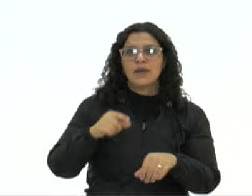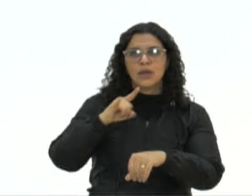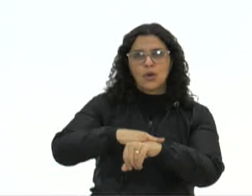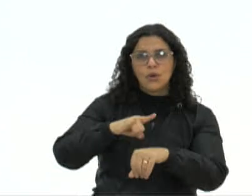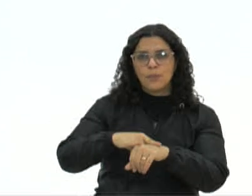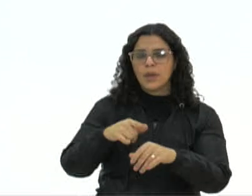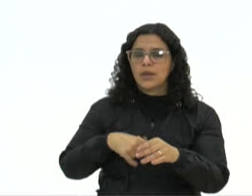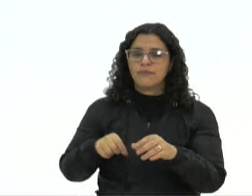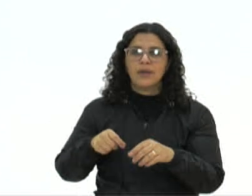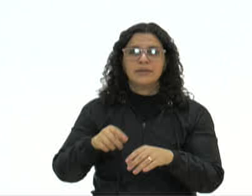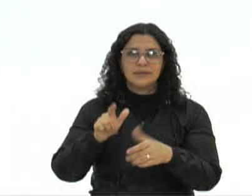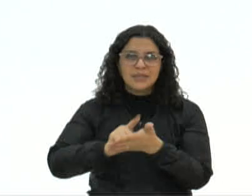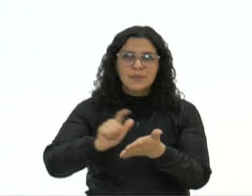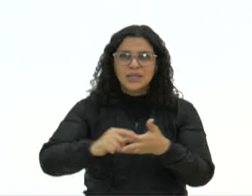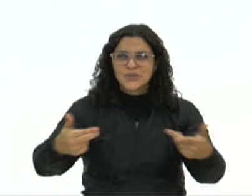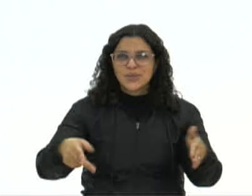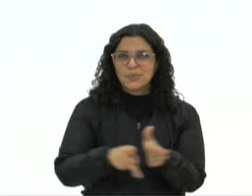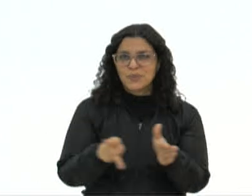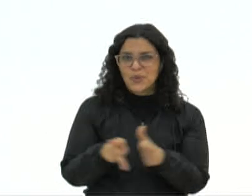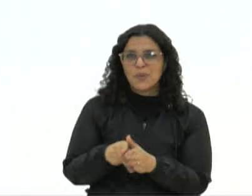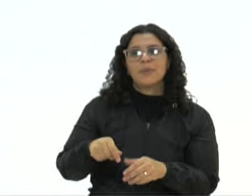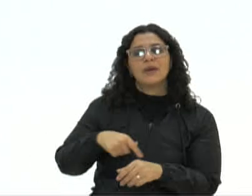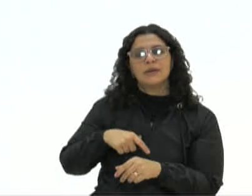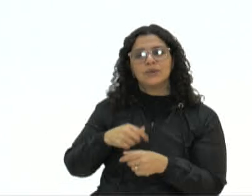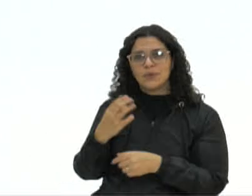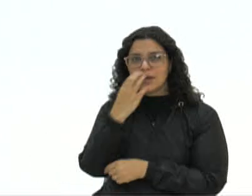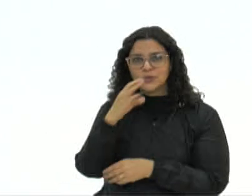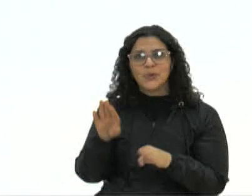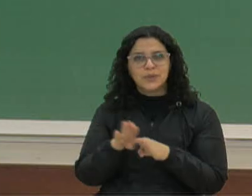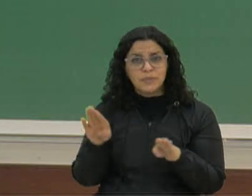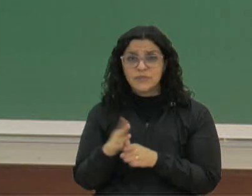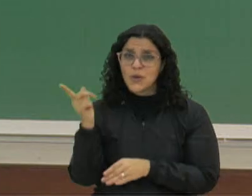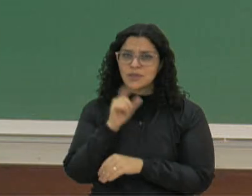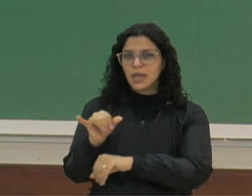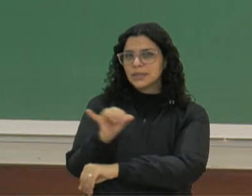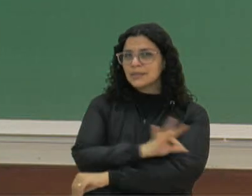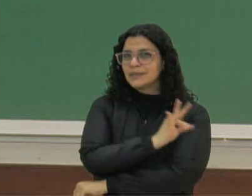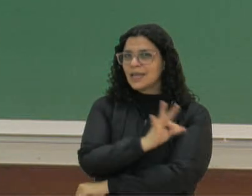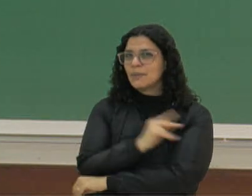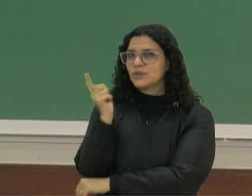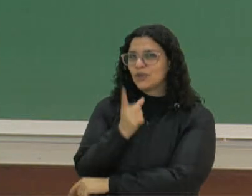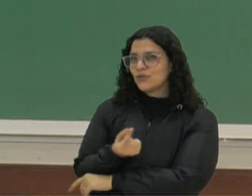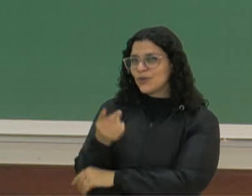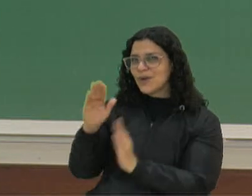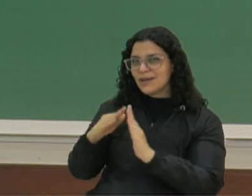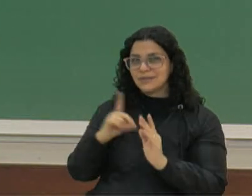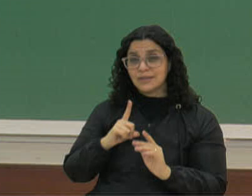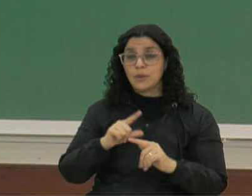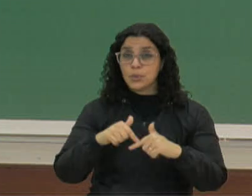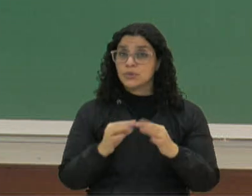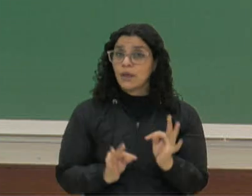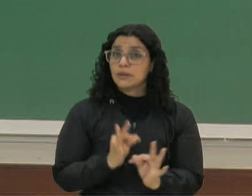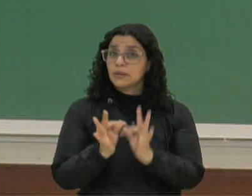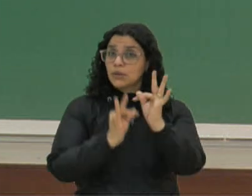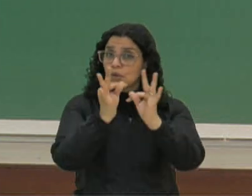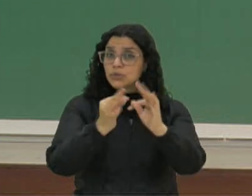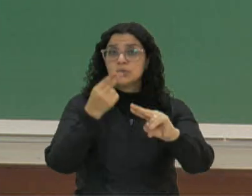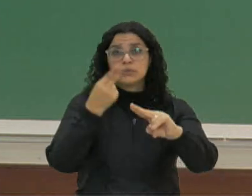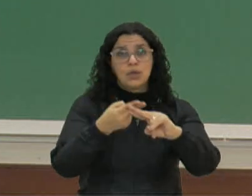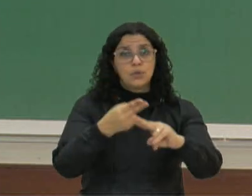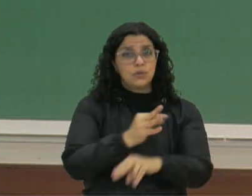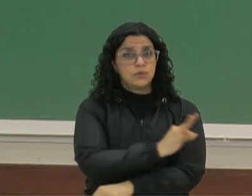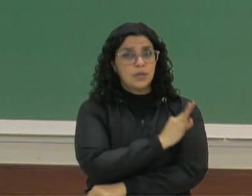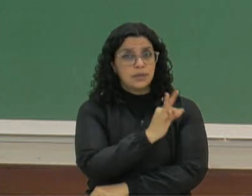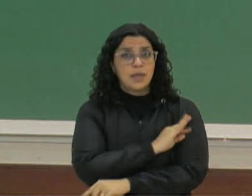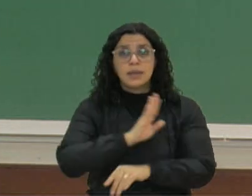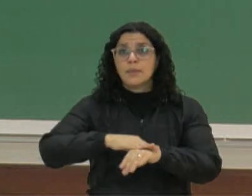lá de fora. Você vai usando suas técnicas aí para conseguir o que você quer. E a tecnologia é o uso dessas técnicas, mais